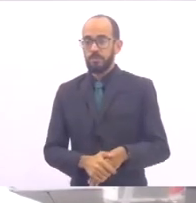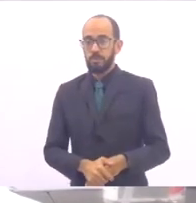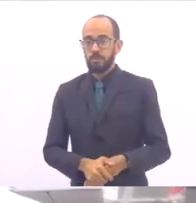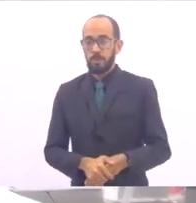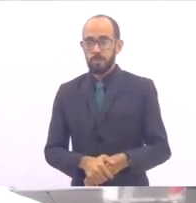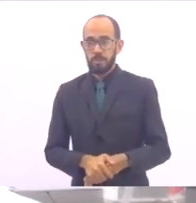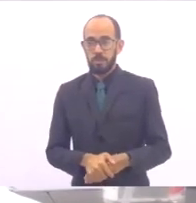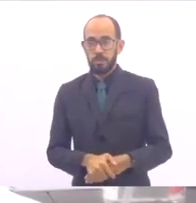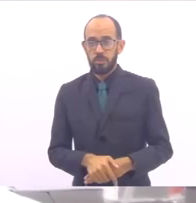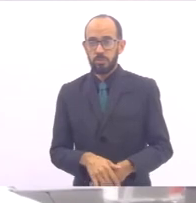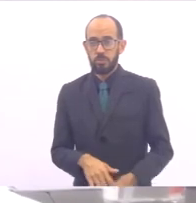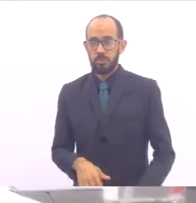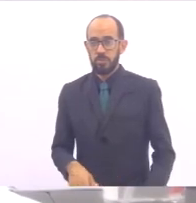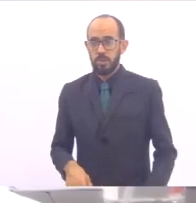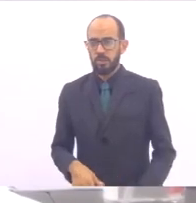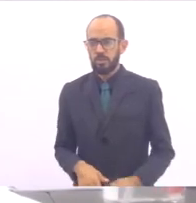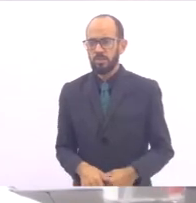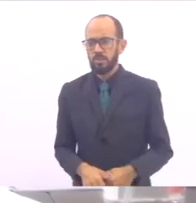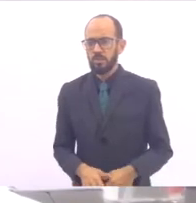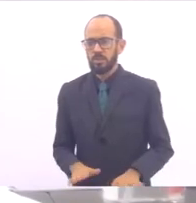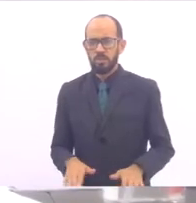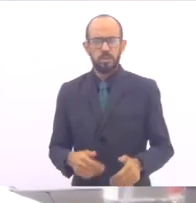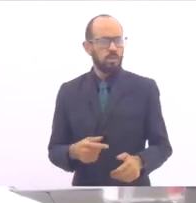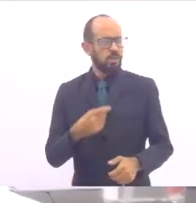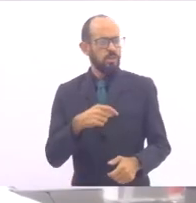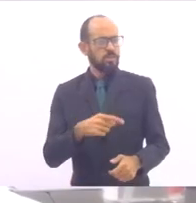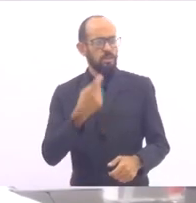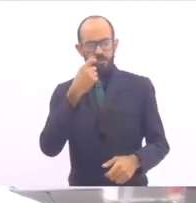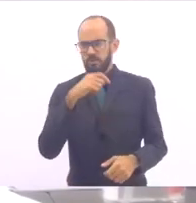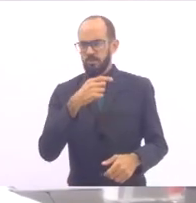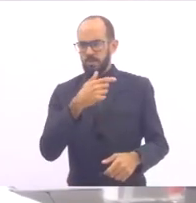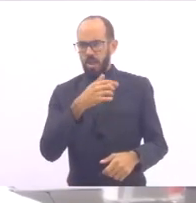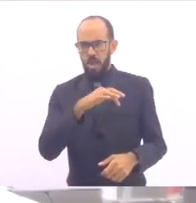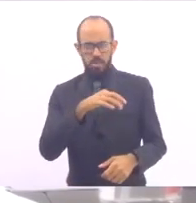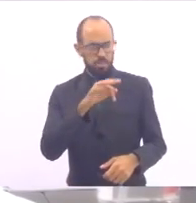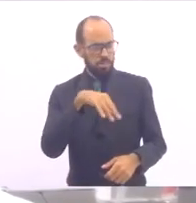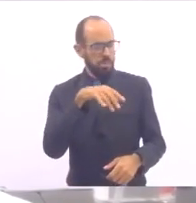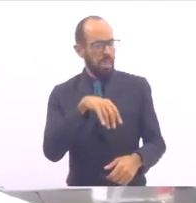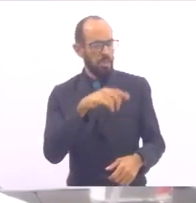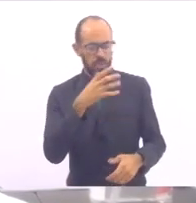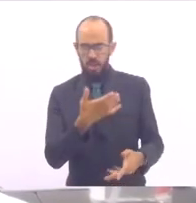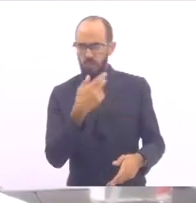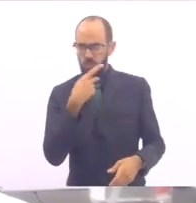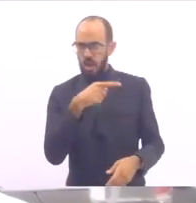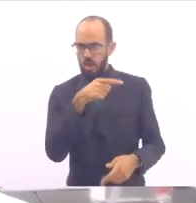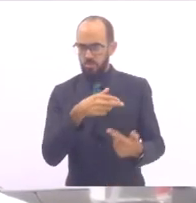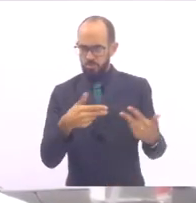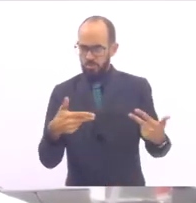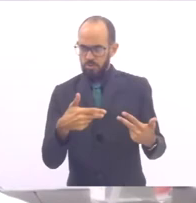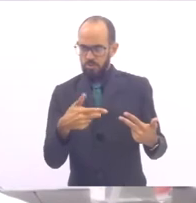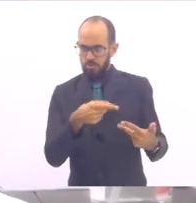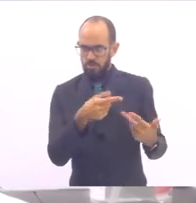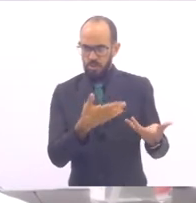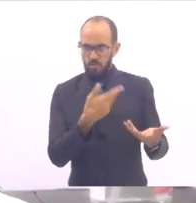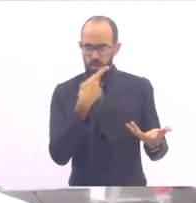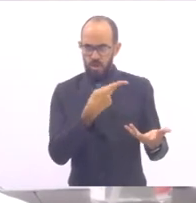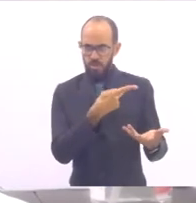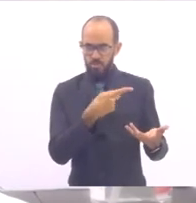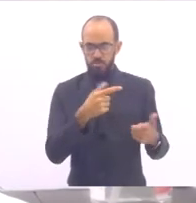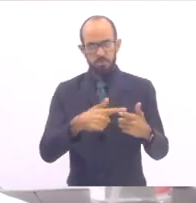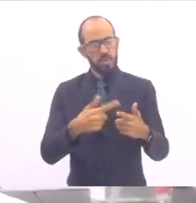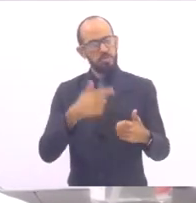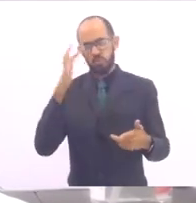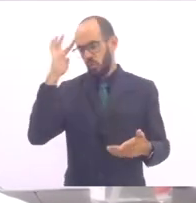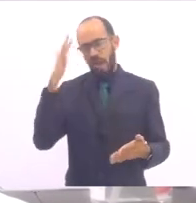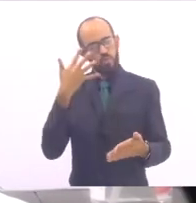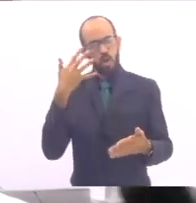bom. Eu, alguém tem alguma coisa assim que importante que nos passou? Porque a gente sabe que essas coisas não se resolvem. A gente